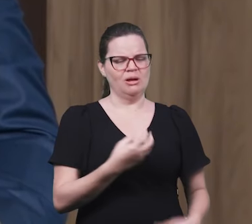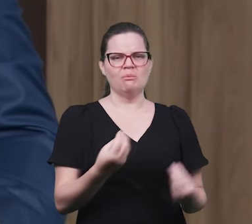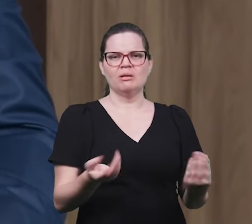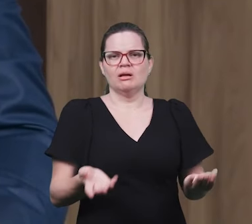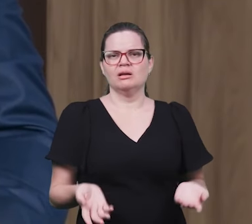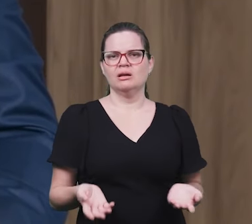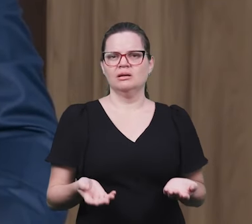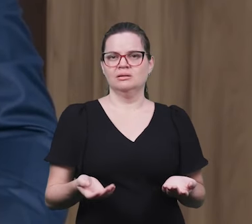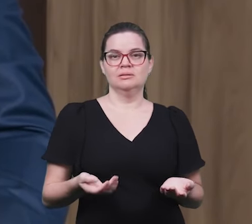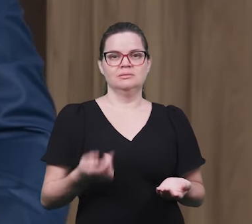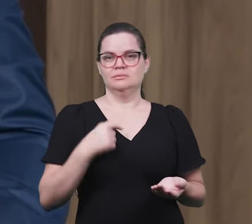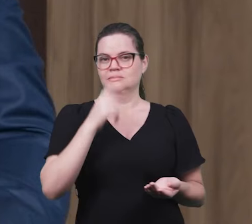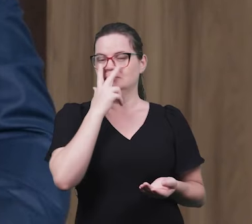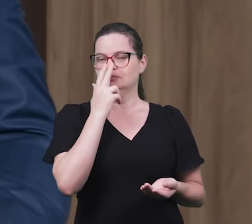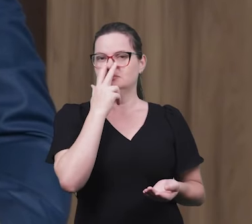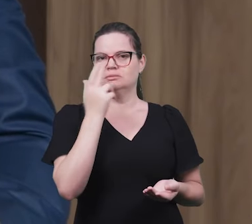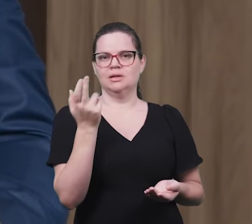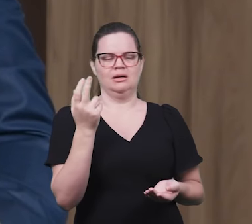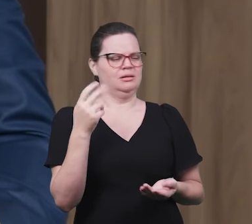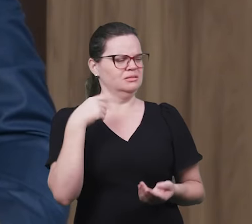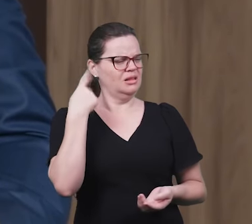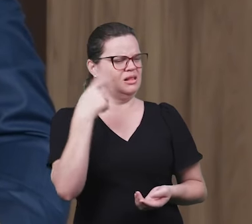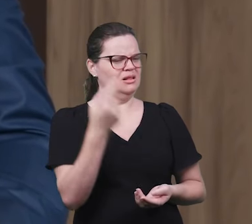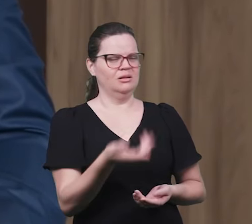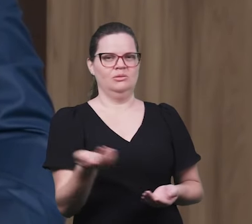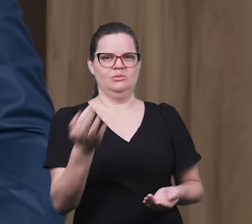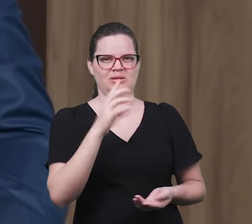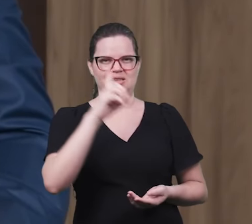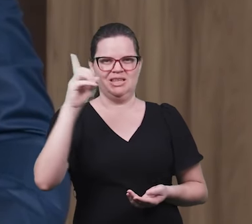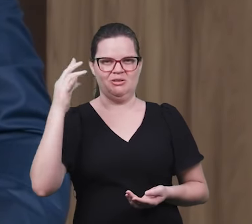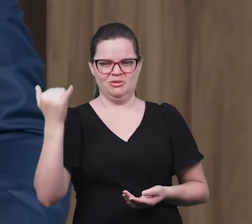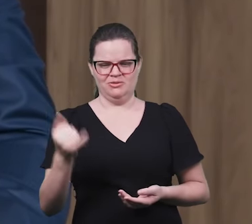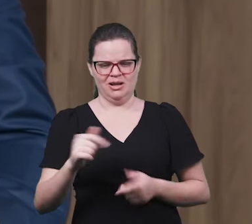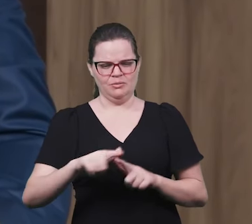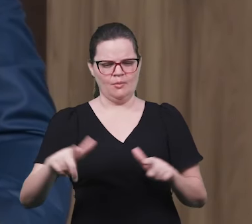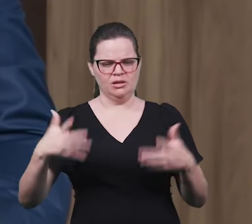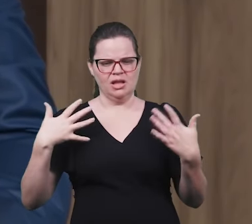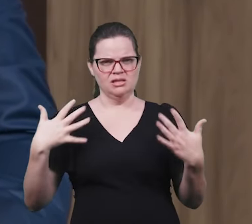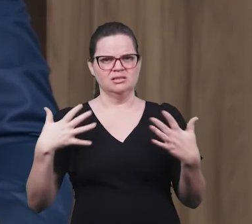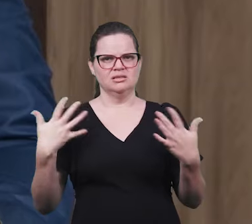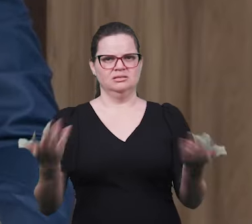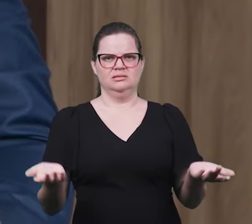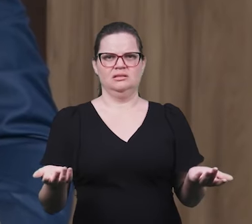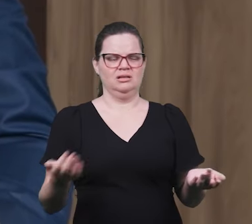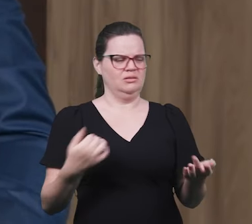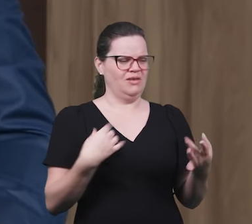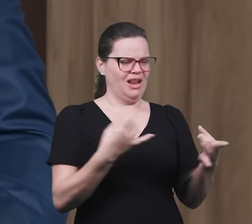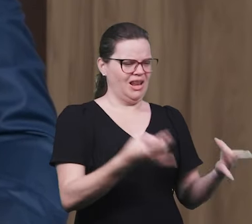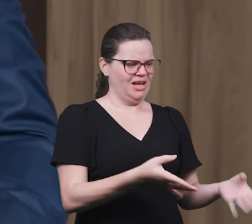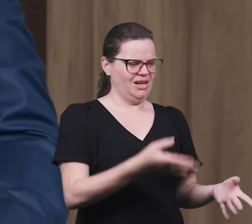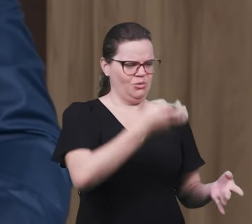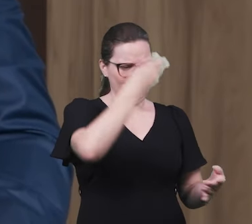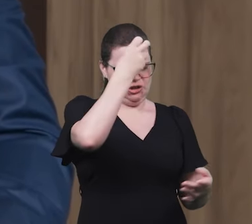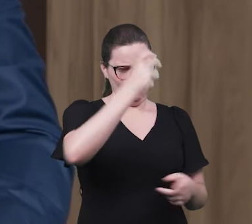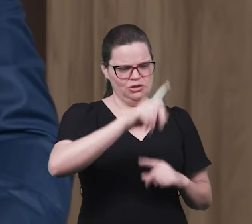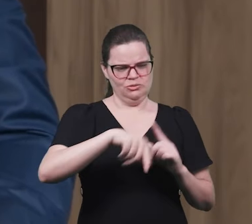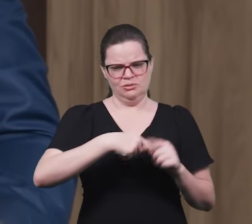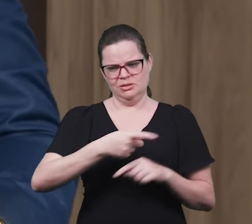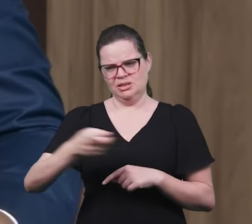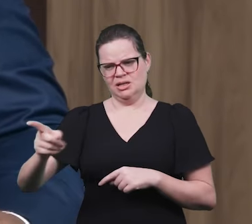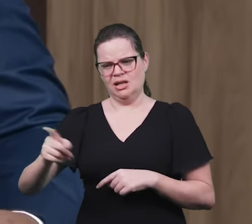uma loucura, uma utopia, né? Deus falar no deserto, deixar aqui o Egito, depois